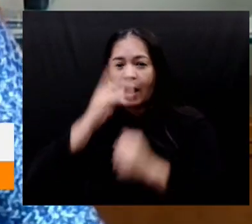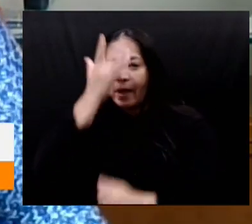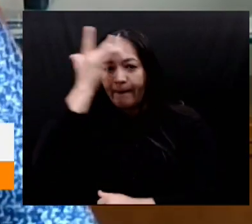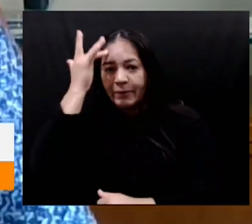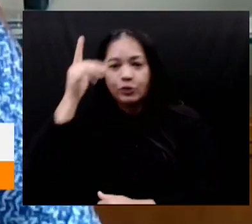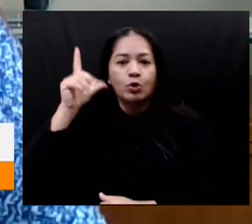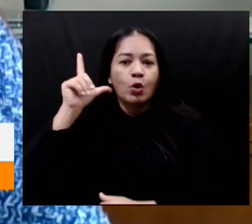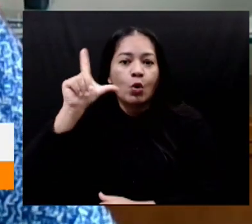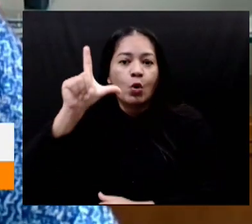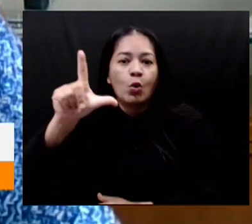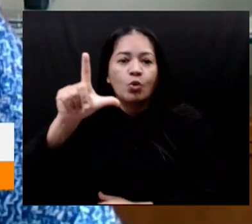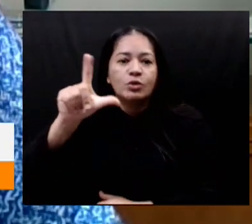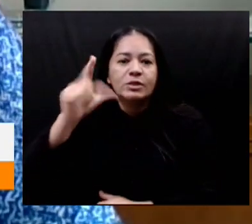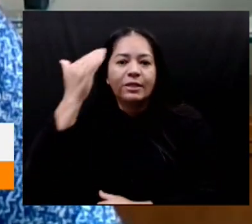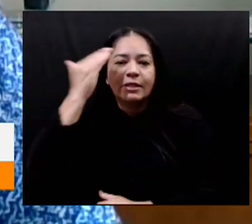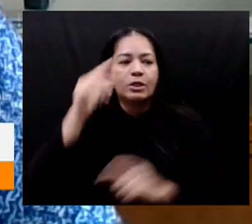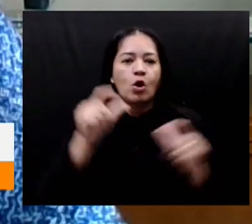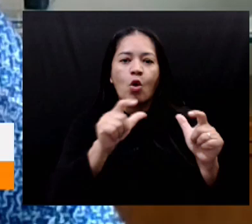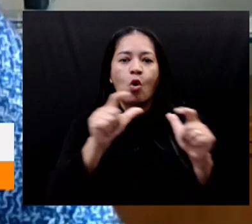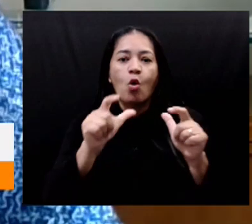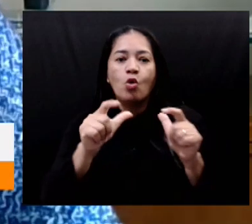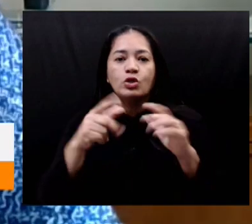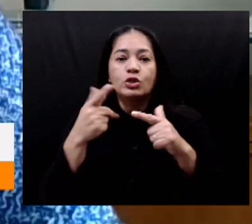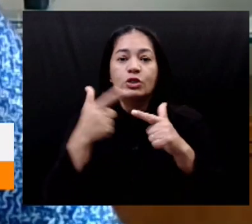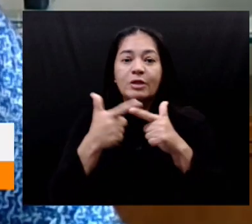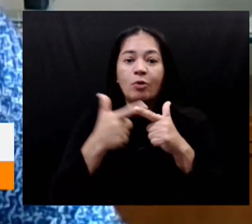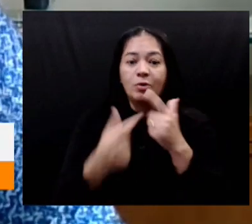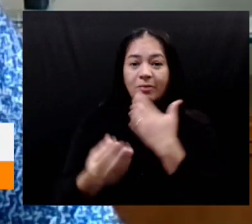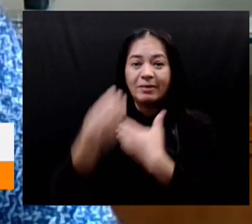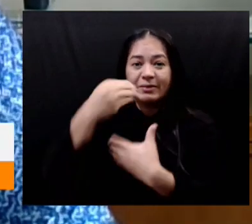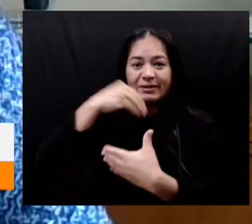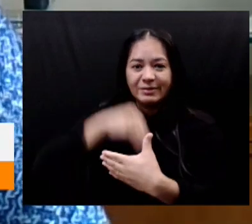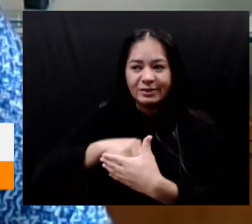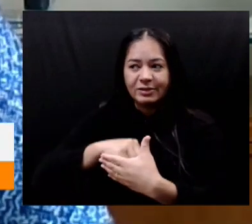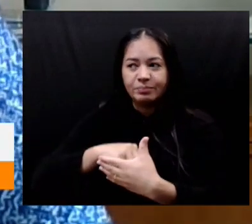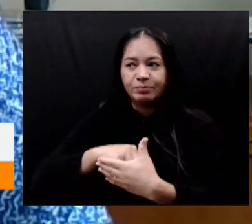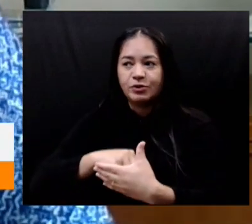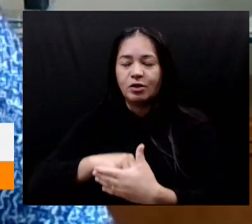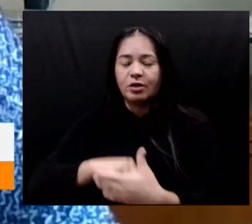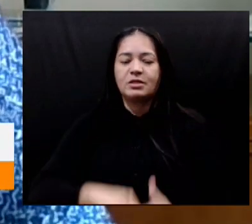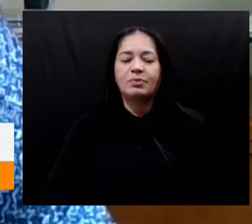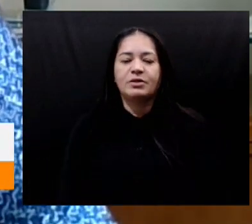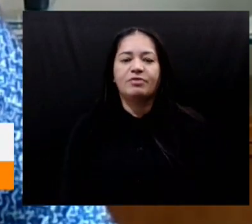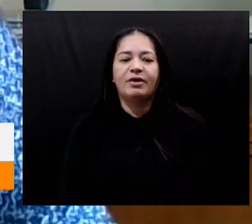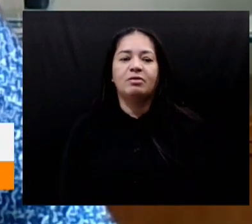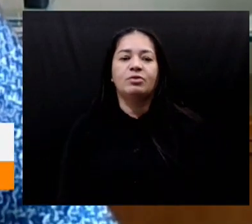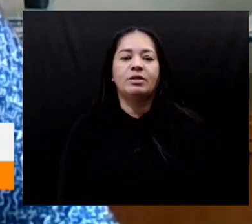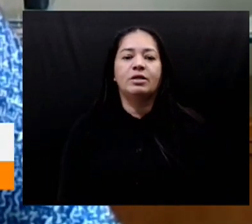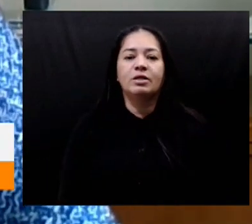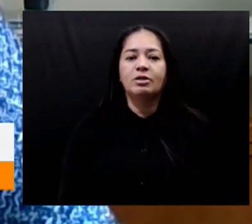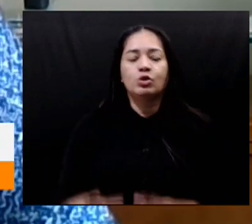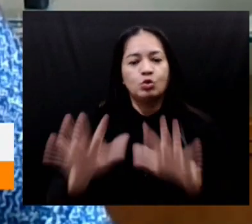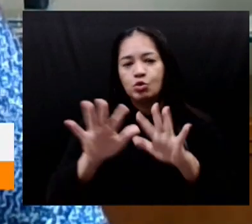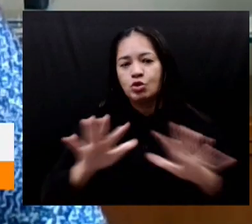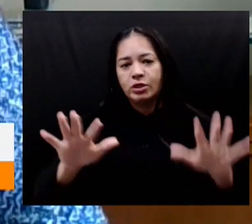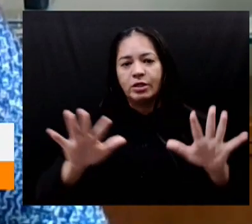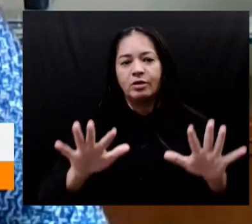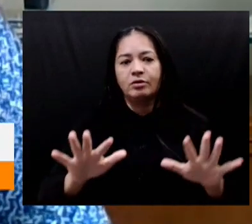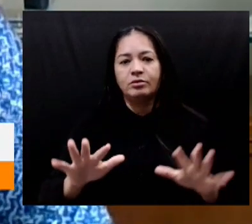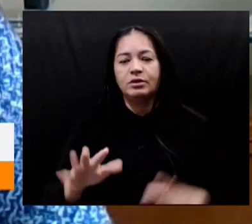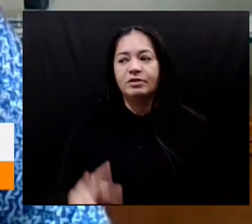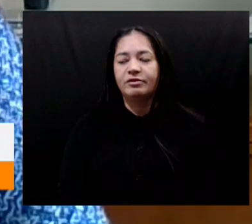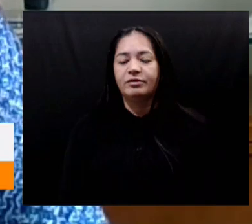que estão as raízes dentro dela desse medo. E regra geral, passa por histórias